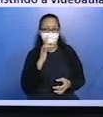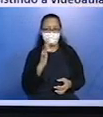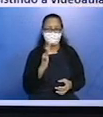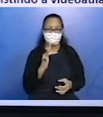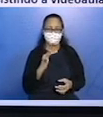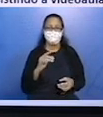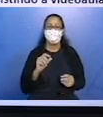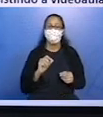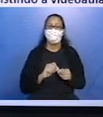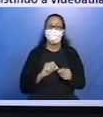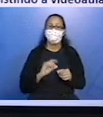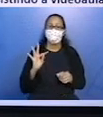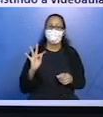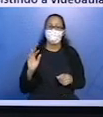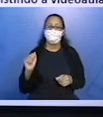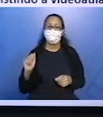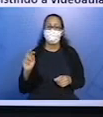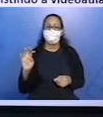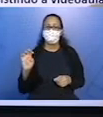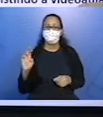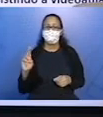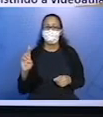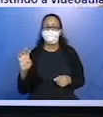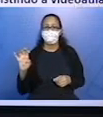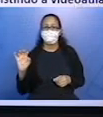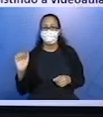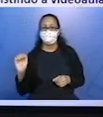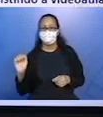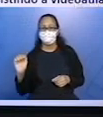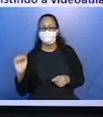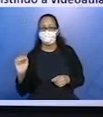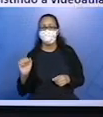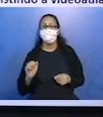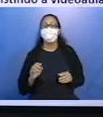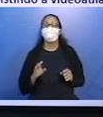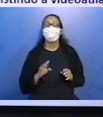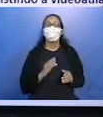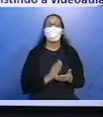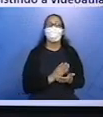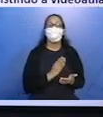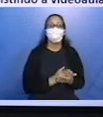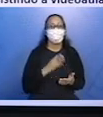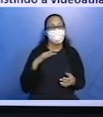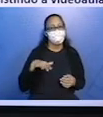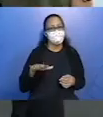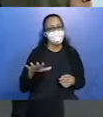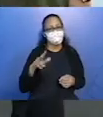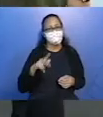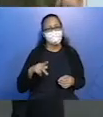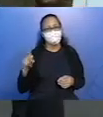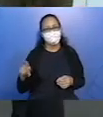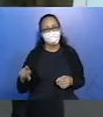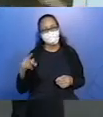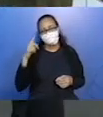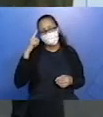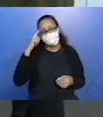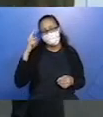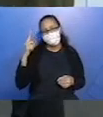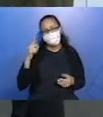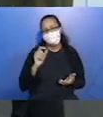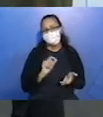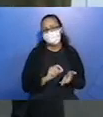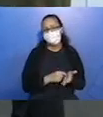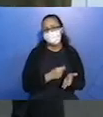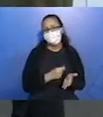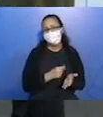e 2 do final da aula no seu caderno e enviar para a professora. Você vai tirar dúvidas, corrigir